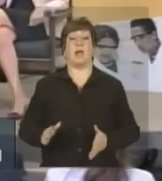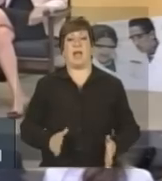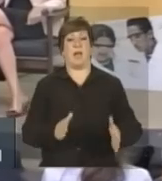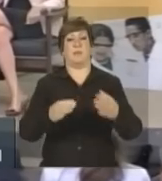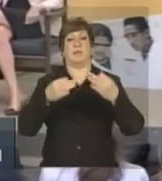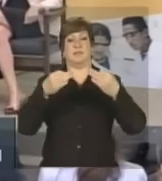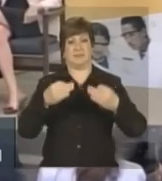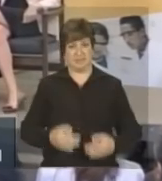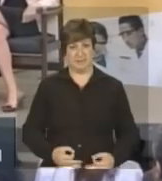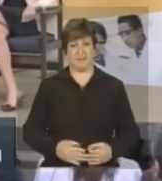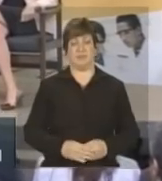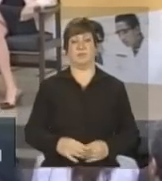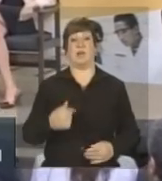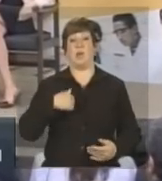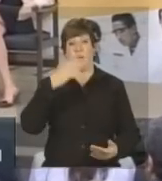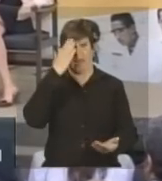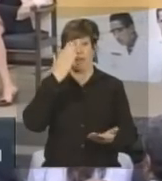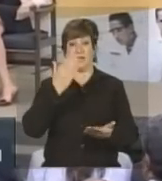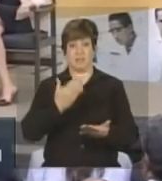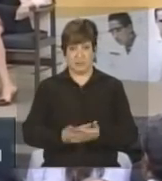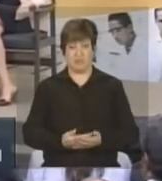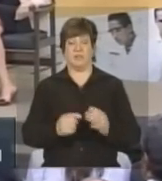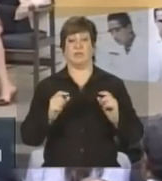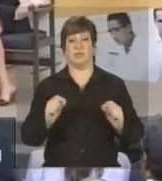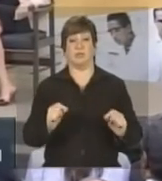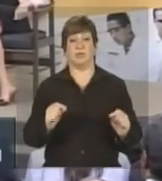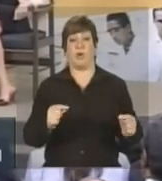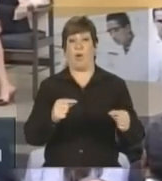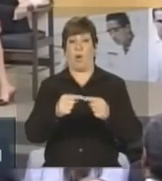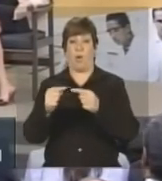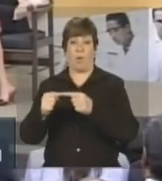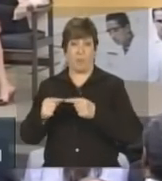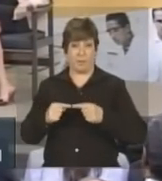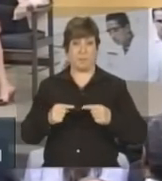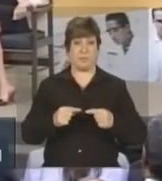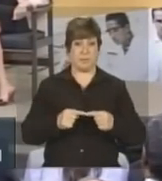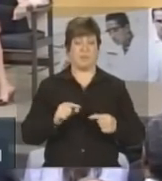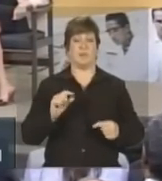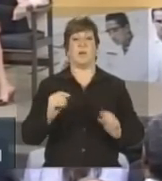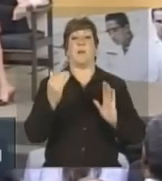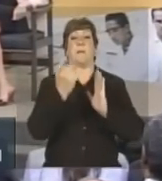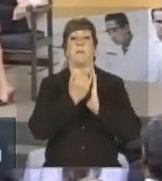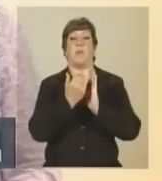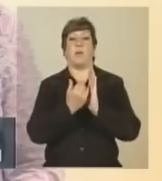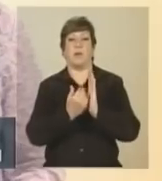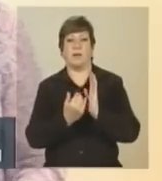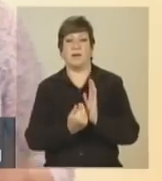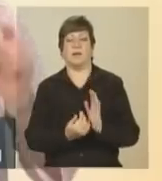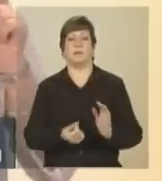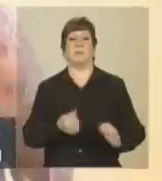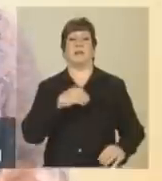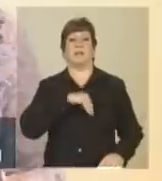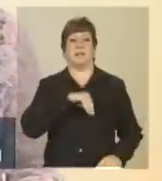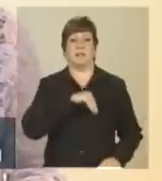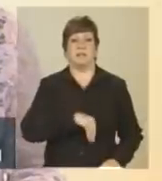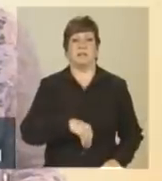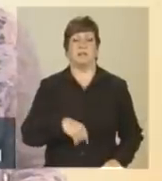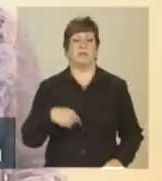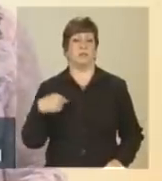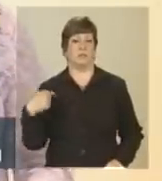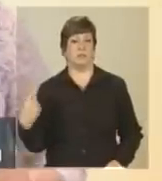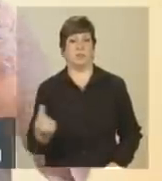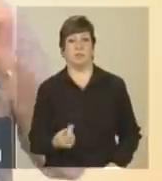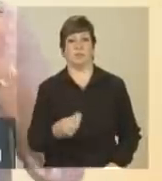certo. Acredito que a combinação de programa de renda, de distribuição de